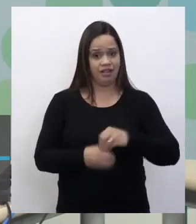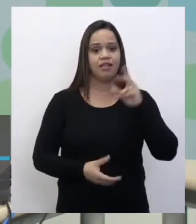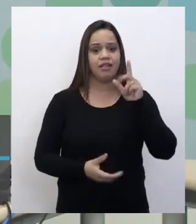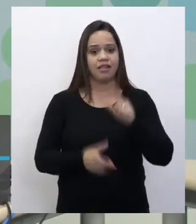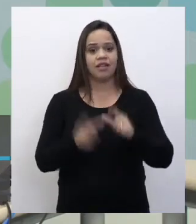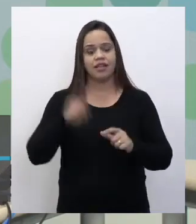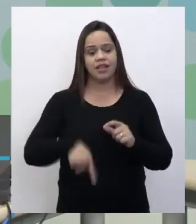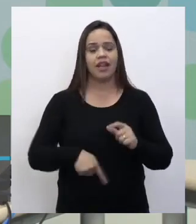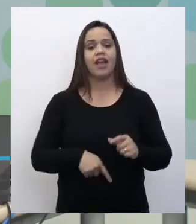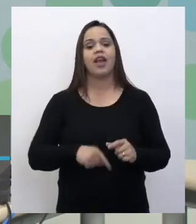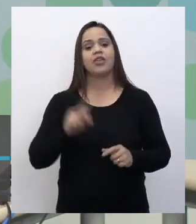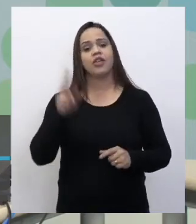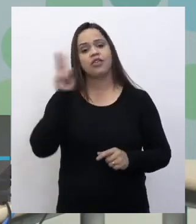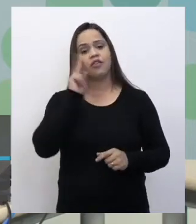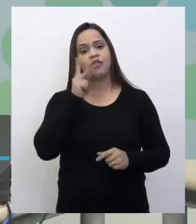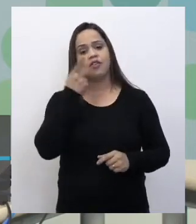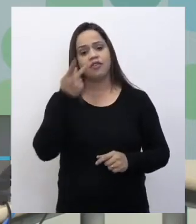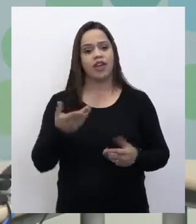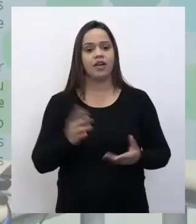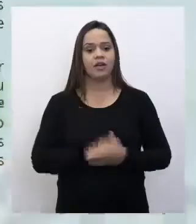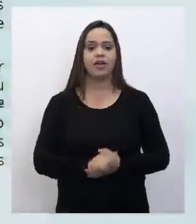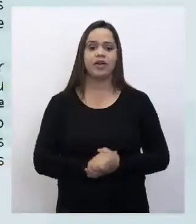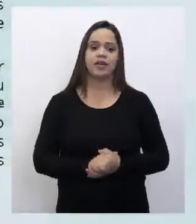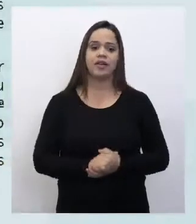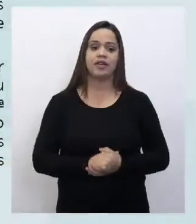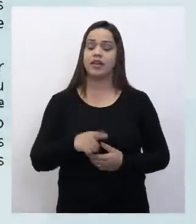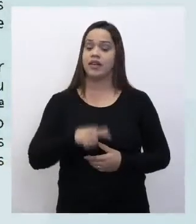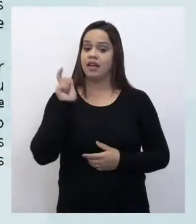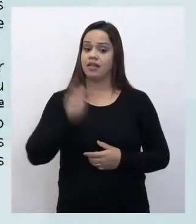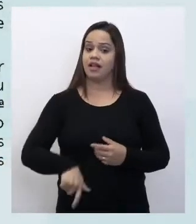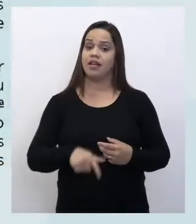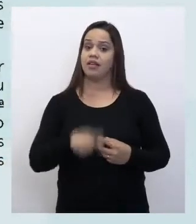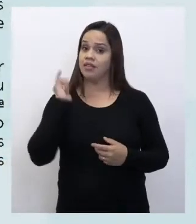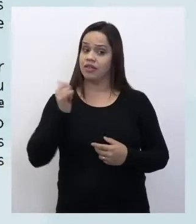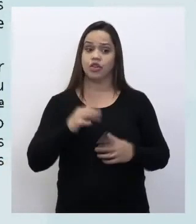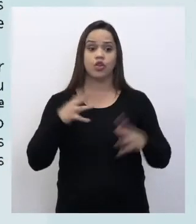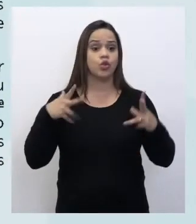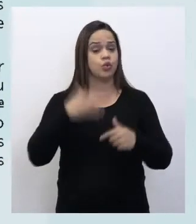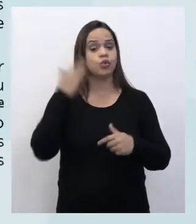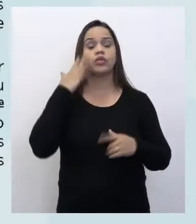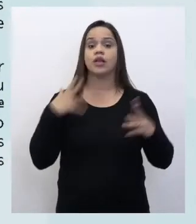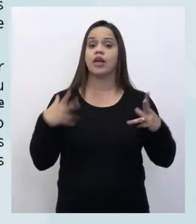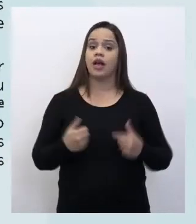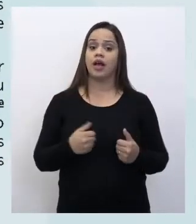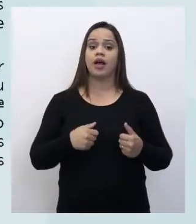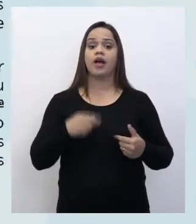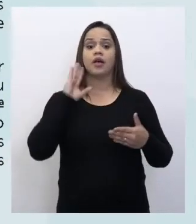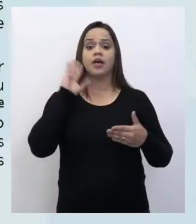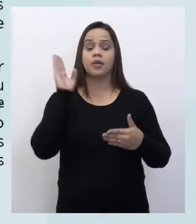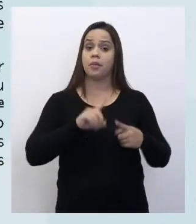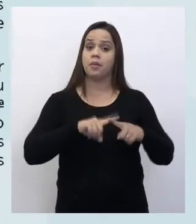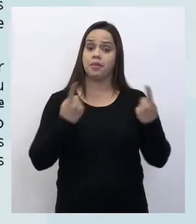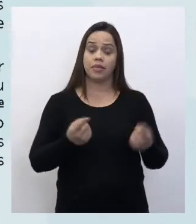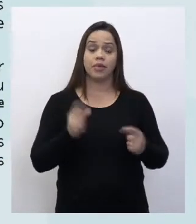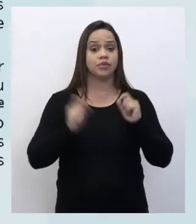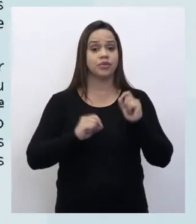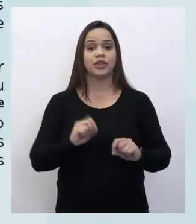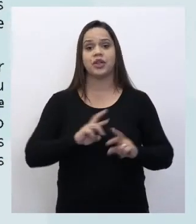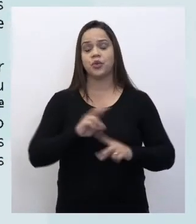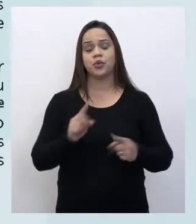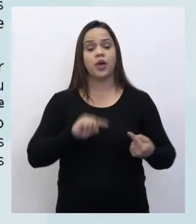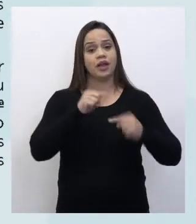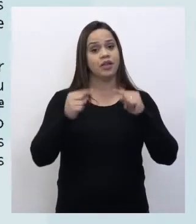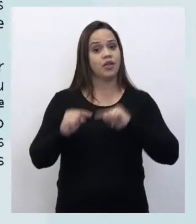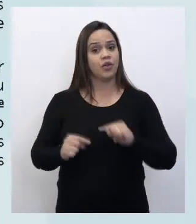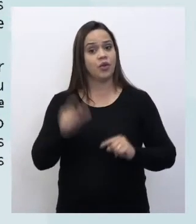que é o segundo que a gente vai falar agora. Narrador personagem, que tudo sabe a seu respeito, mas não em relação aos personagens